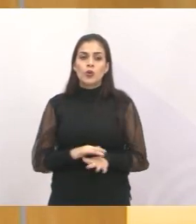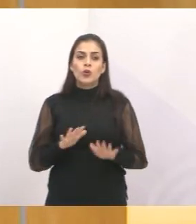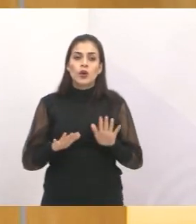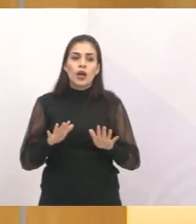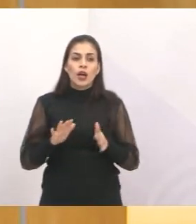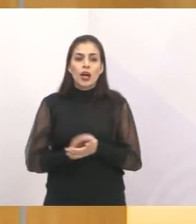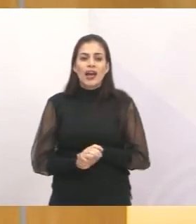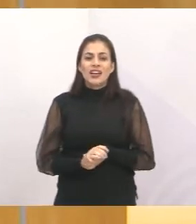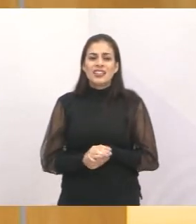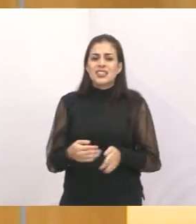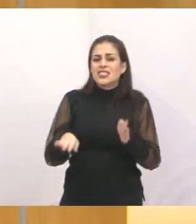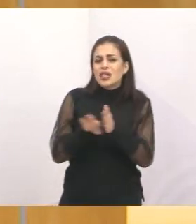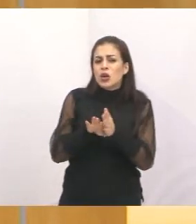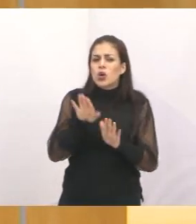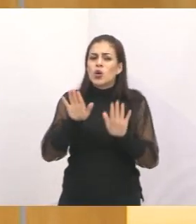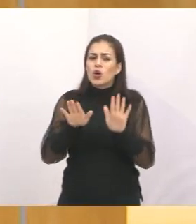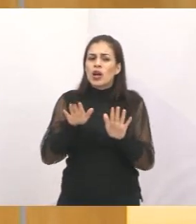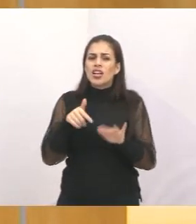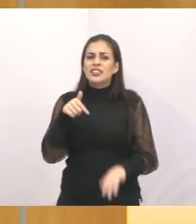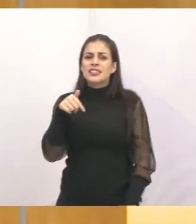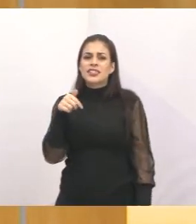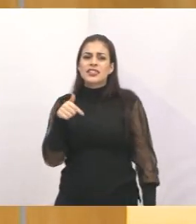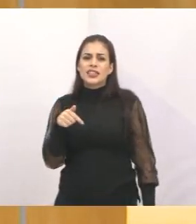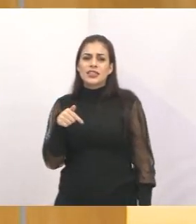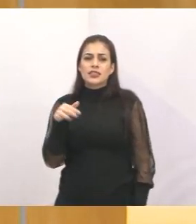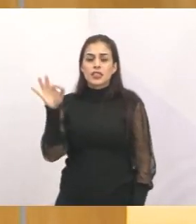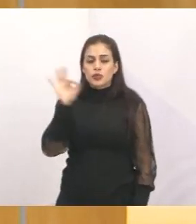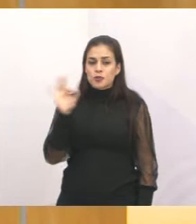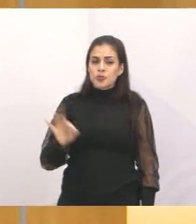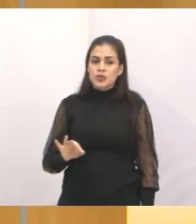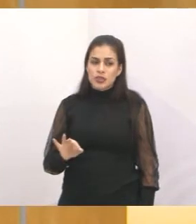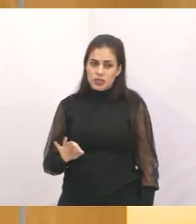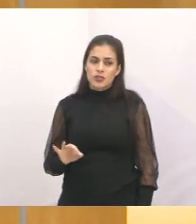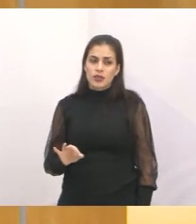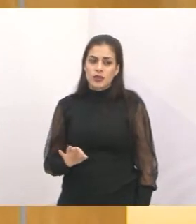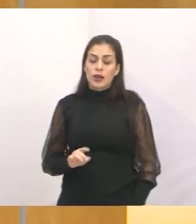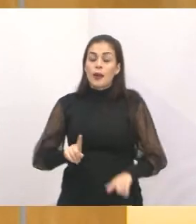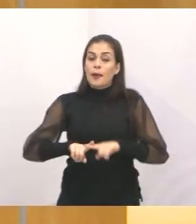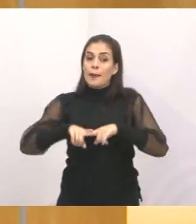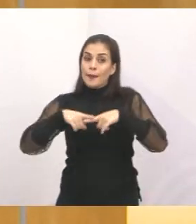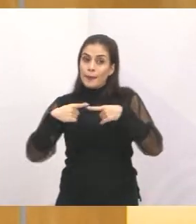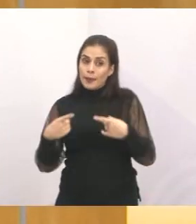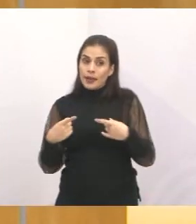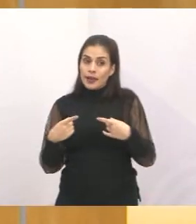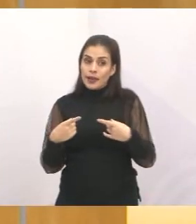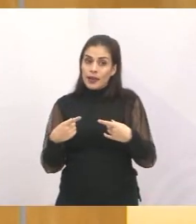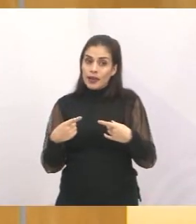chega a 76, 77%. Mas a promessa, quanto, Paulinho?